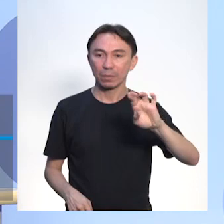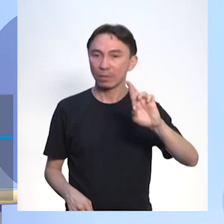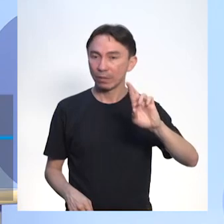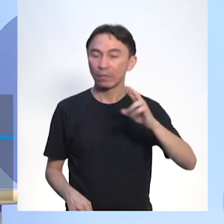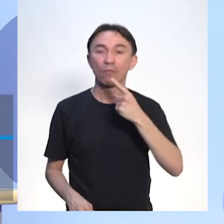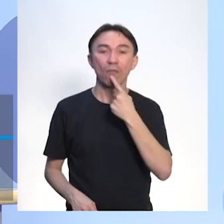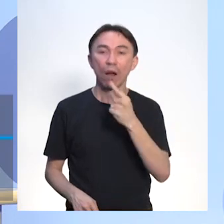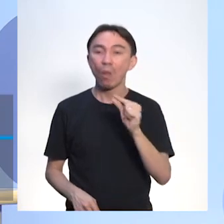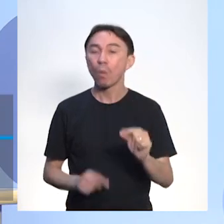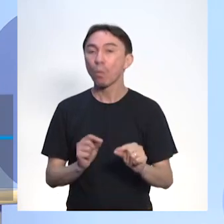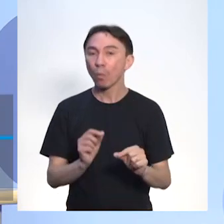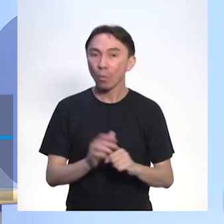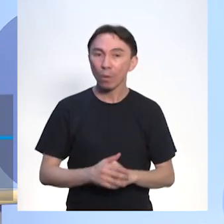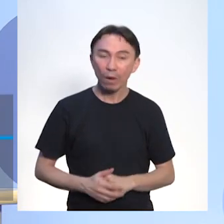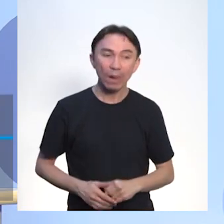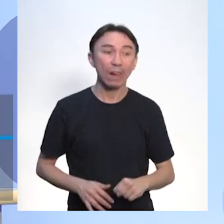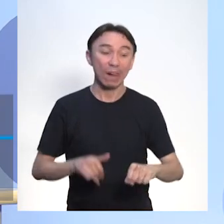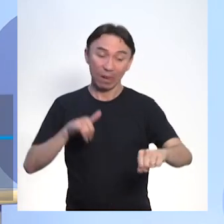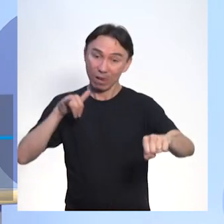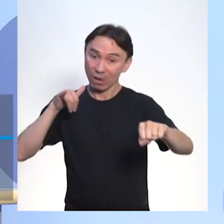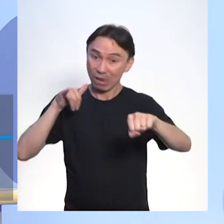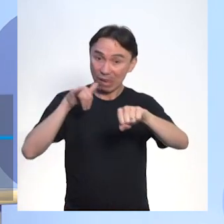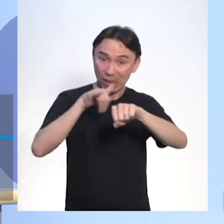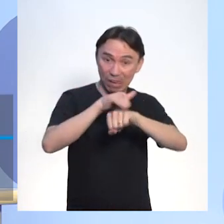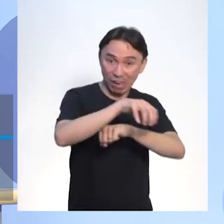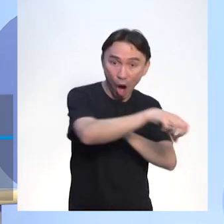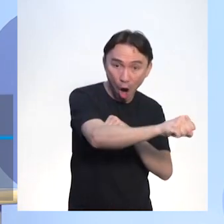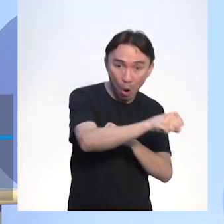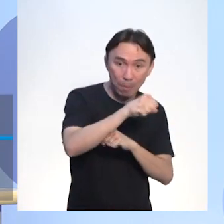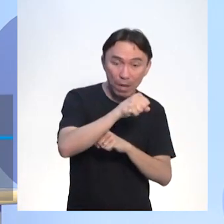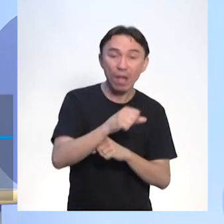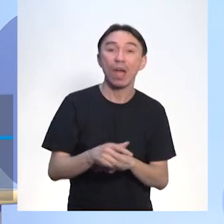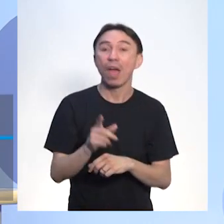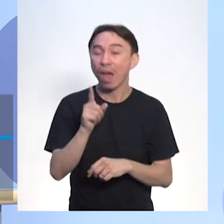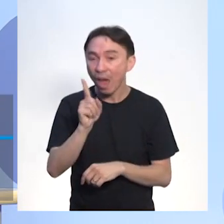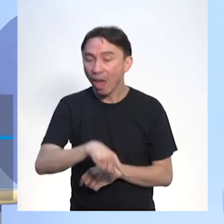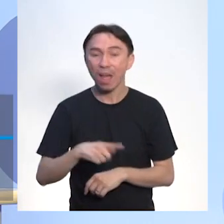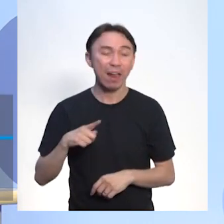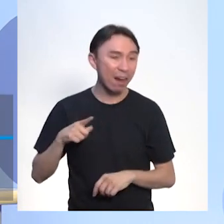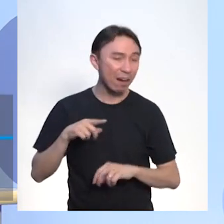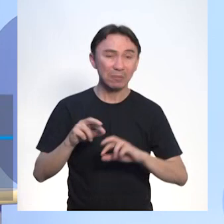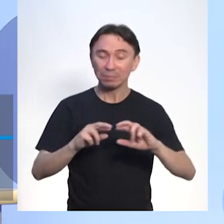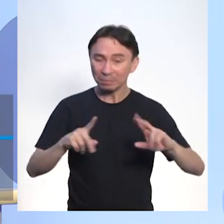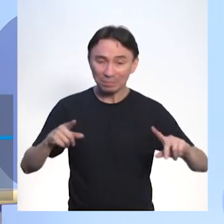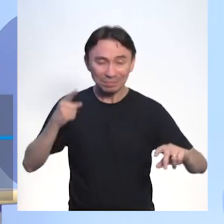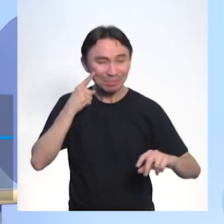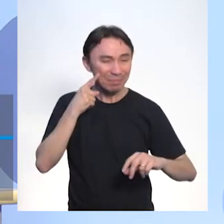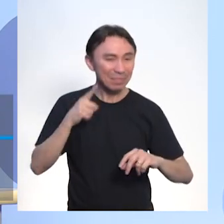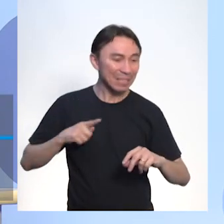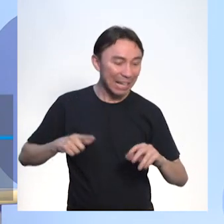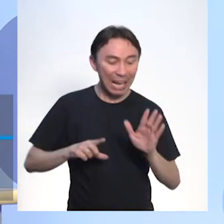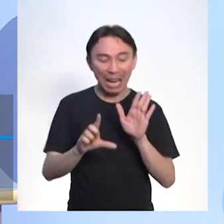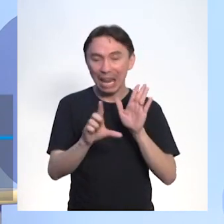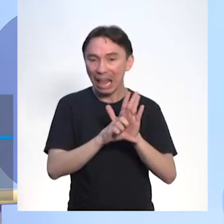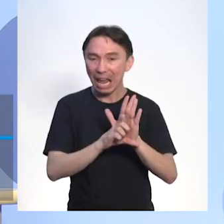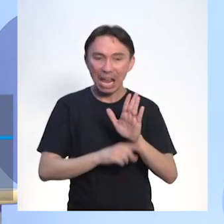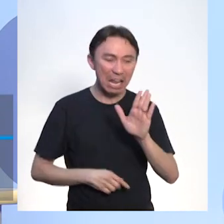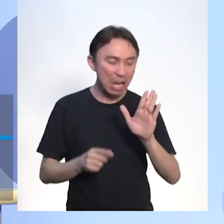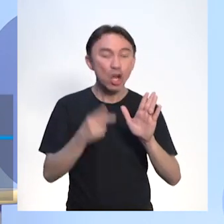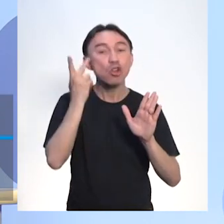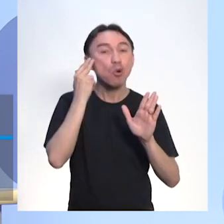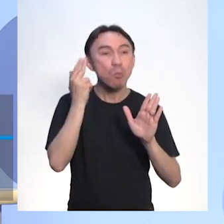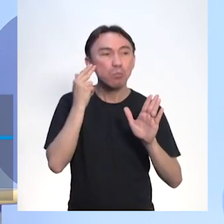golpe é uma ruptura institucional repentina, contrariando a normalidade da lei. O